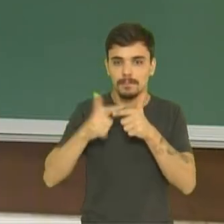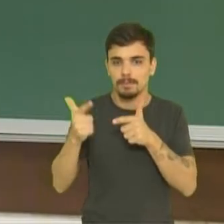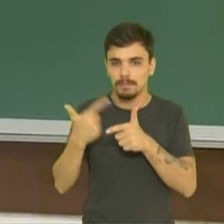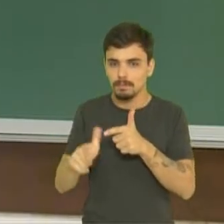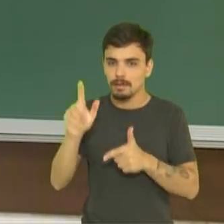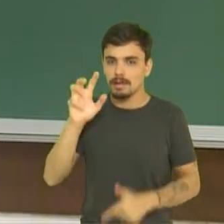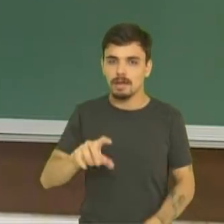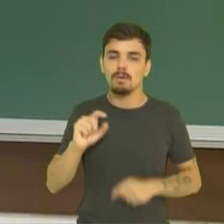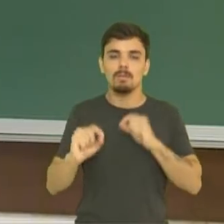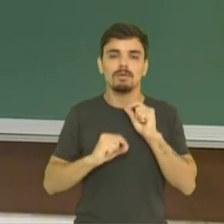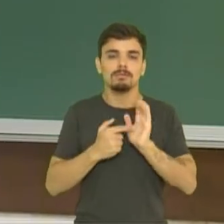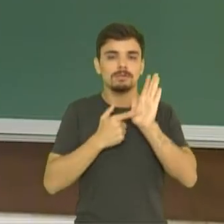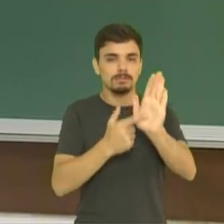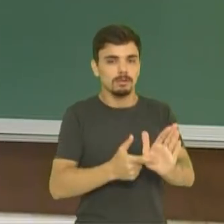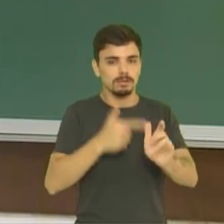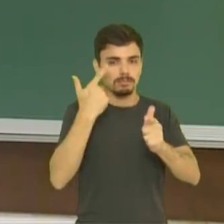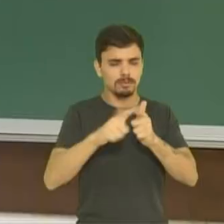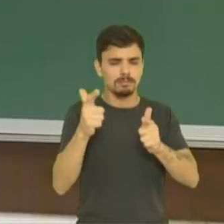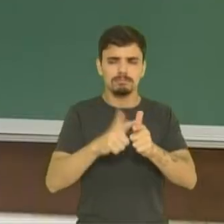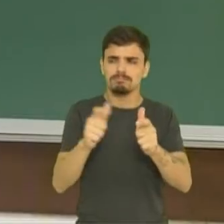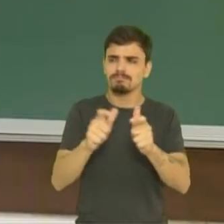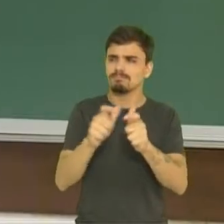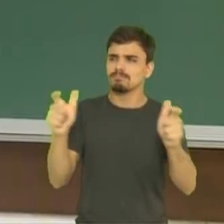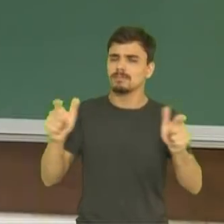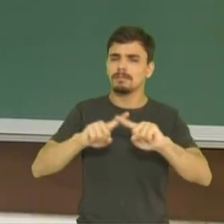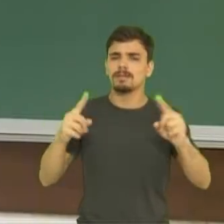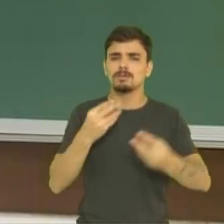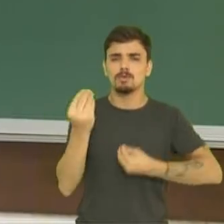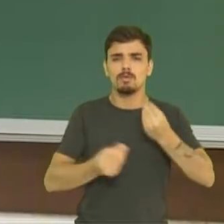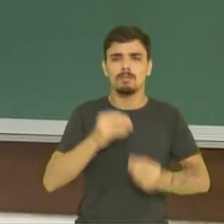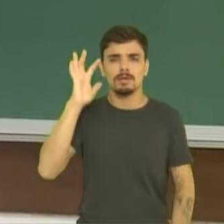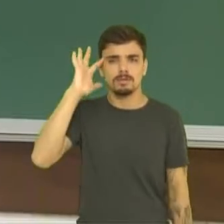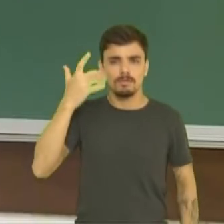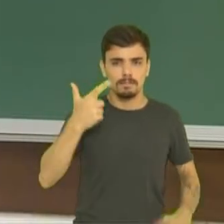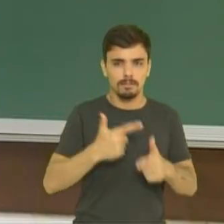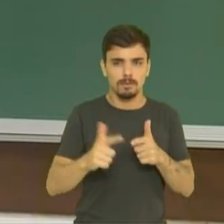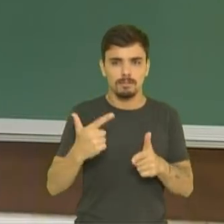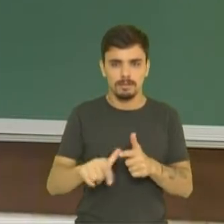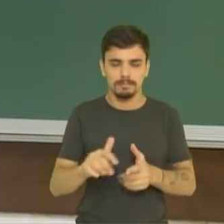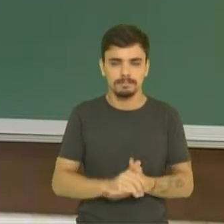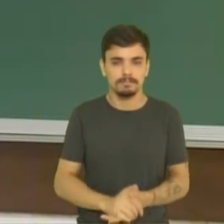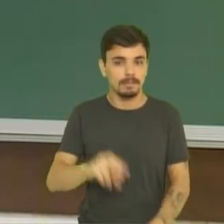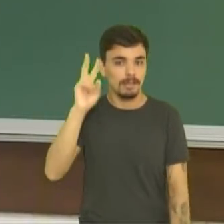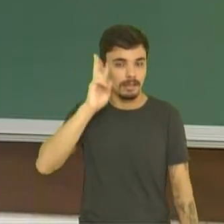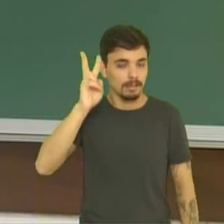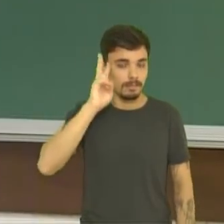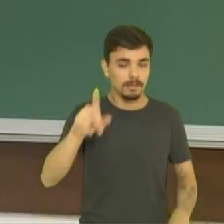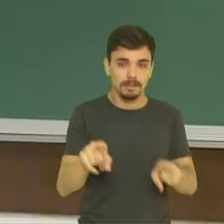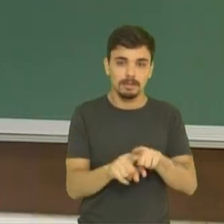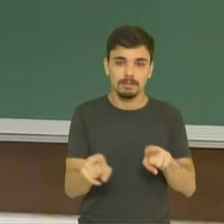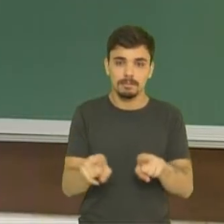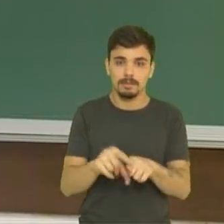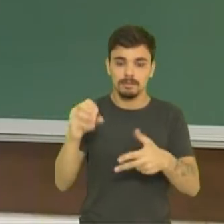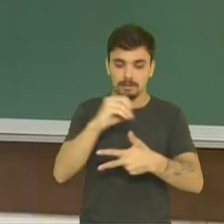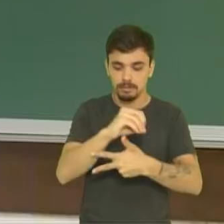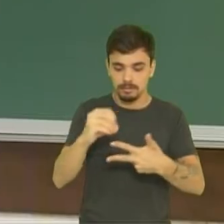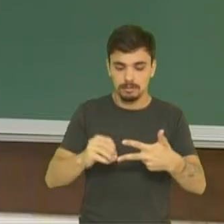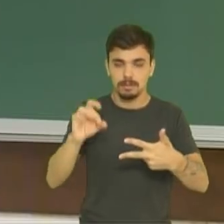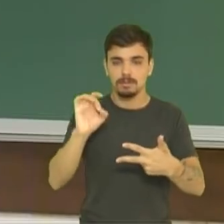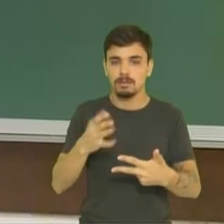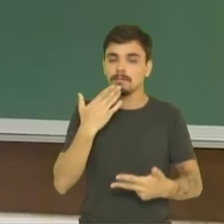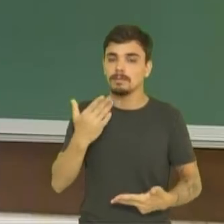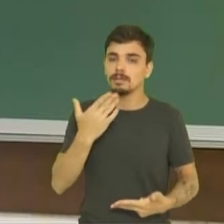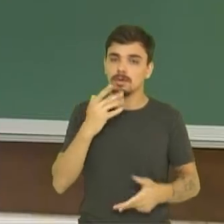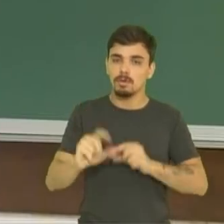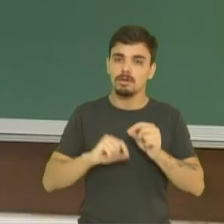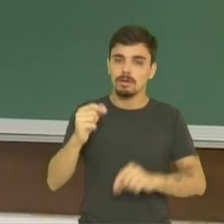Porque você levanta um problema lá no início, mas como que a gente vai resolver esse problema? Tá? Lembre-se que no Enem, especificamente, é solicitado